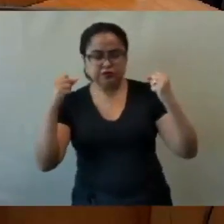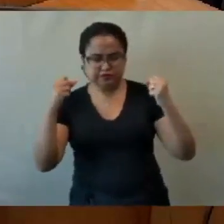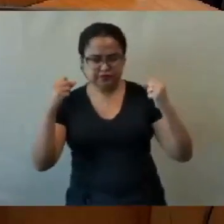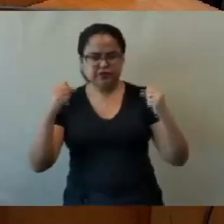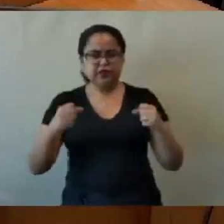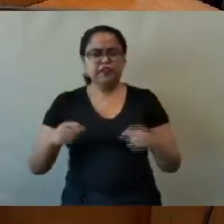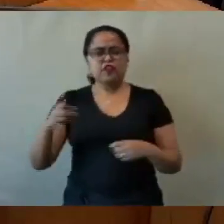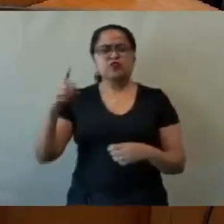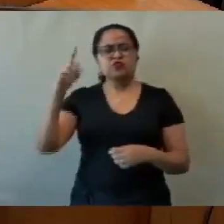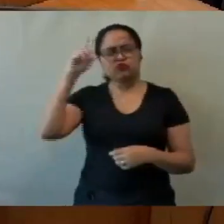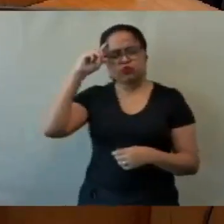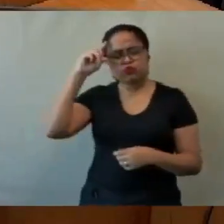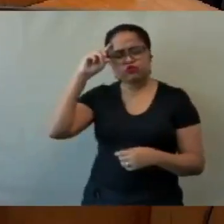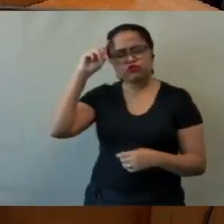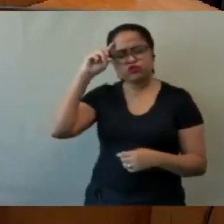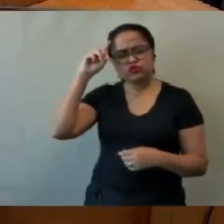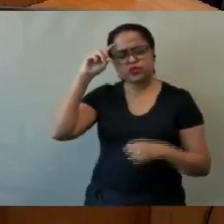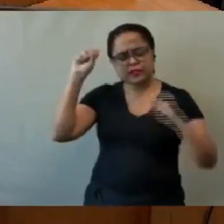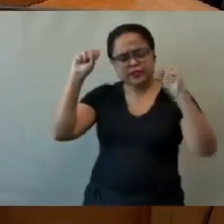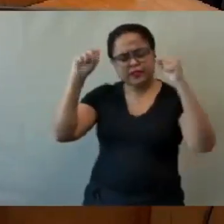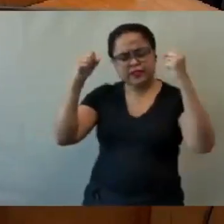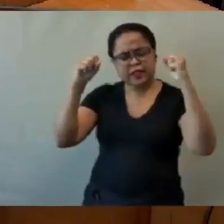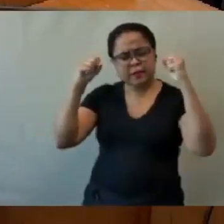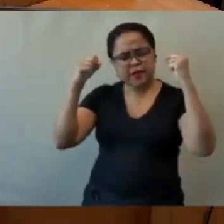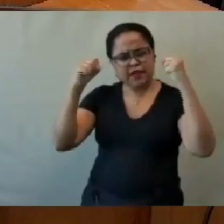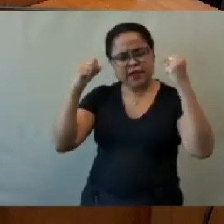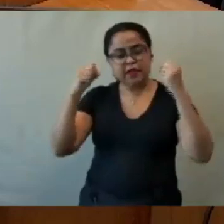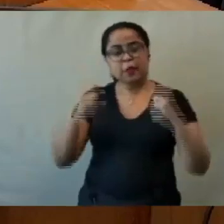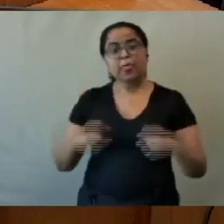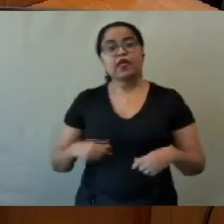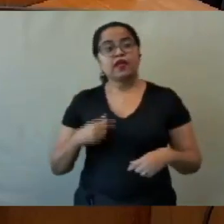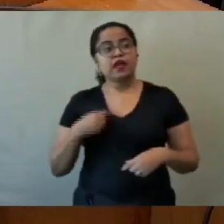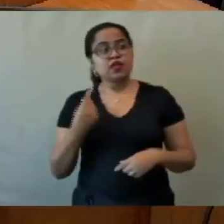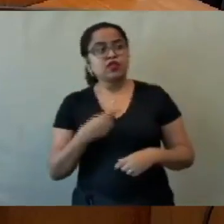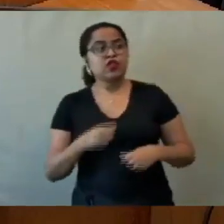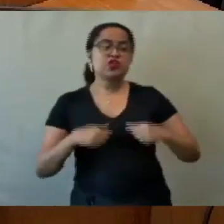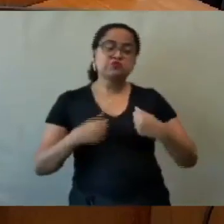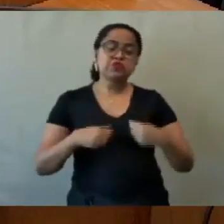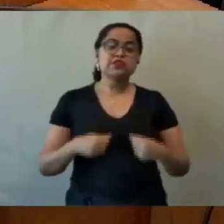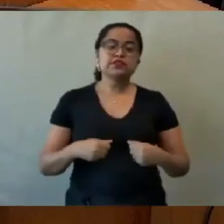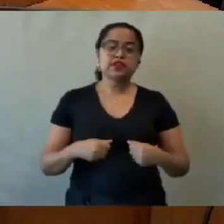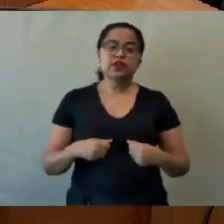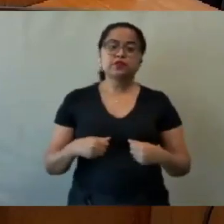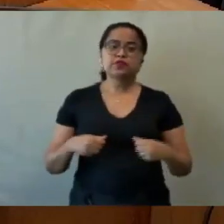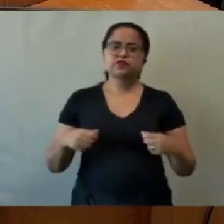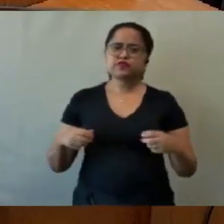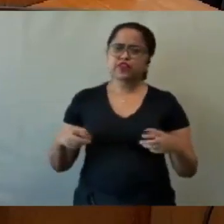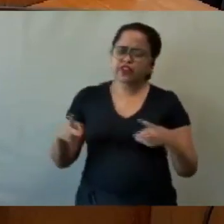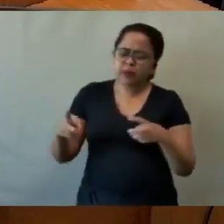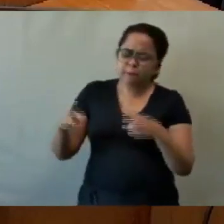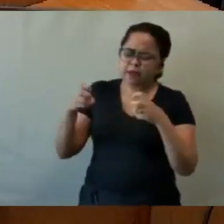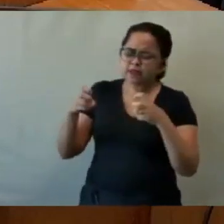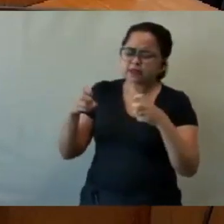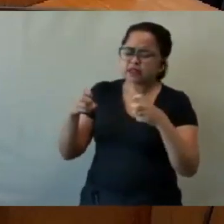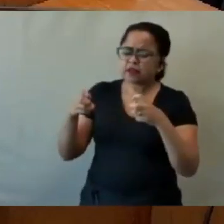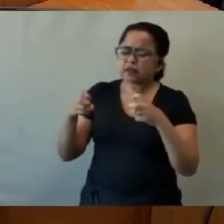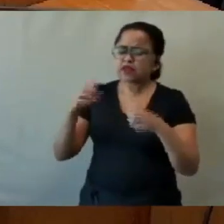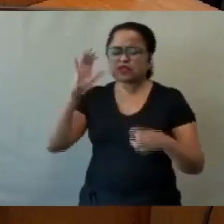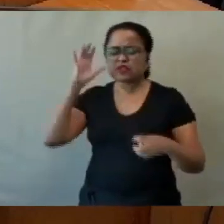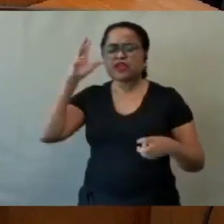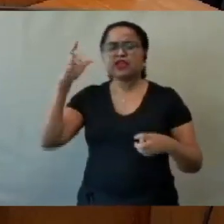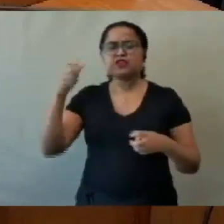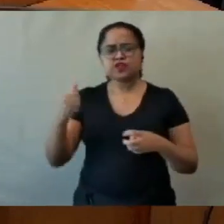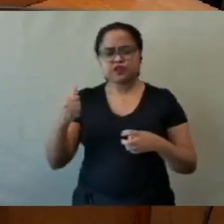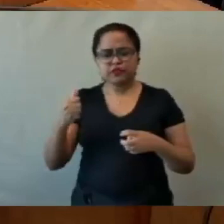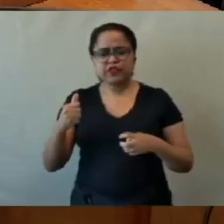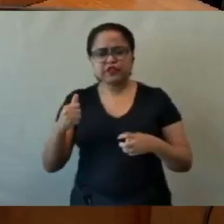né? E a gente precisa que isso seja olhado, para que as pessoas possam fazer os seus exercícios